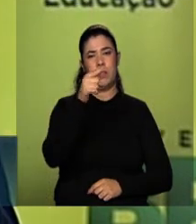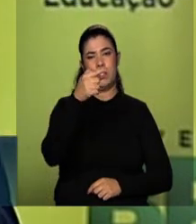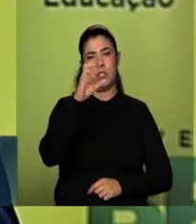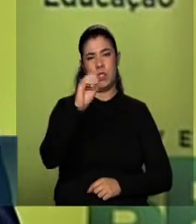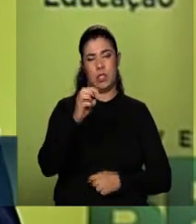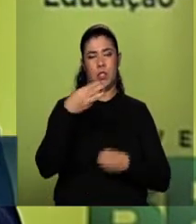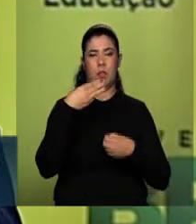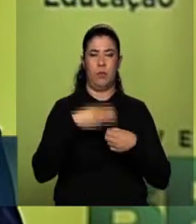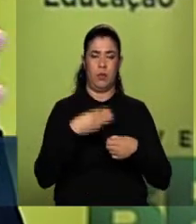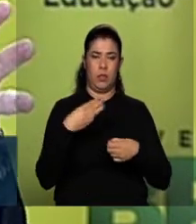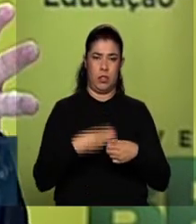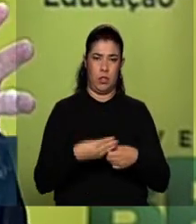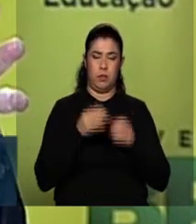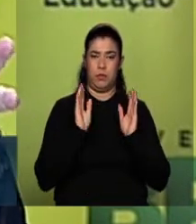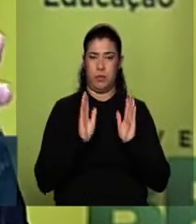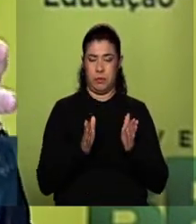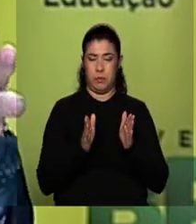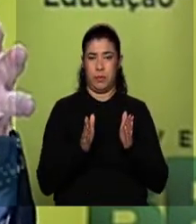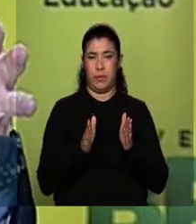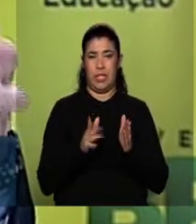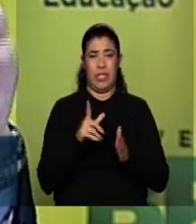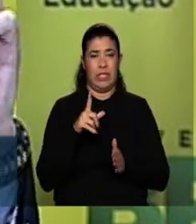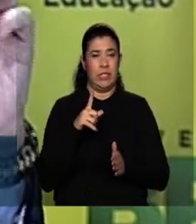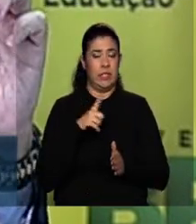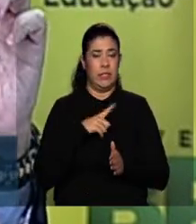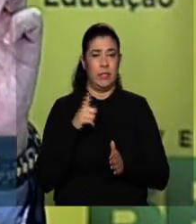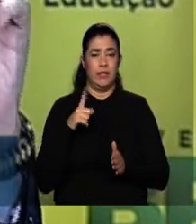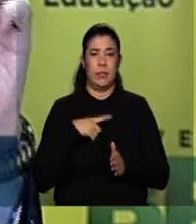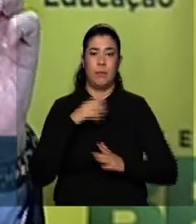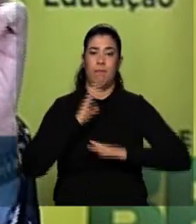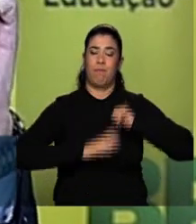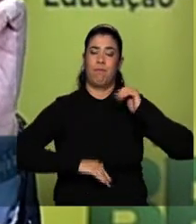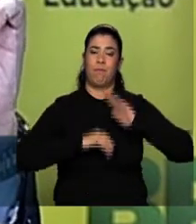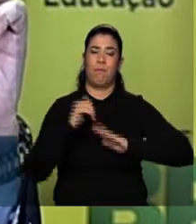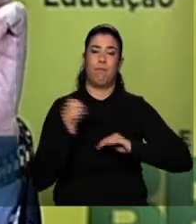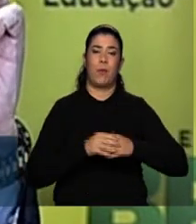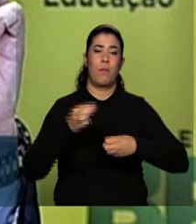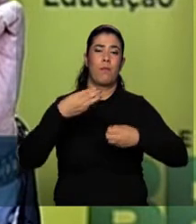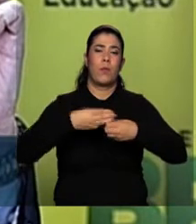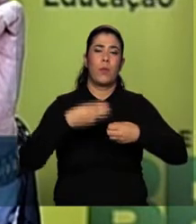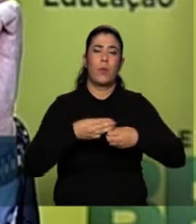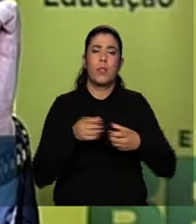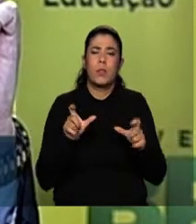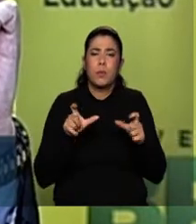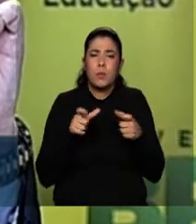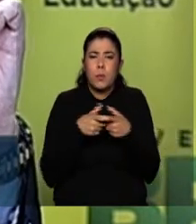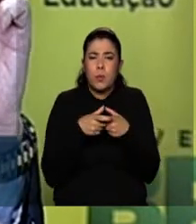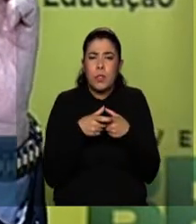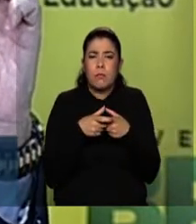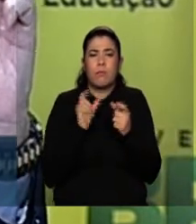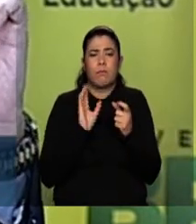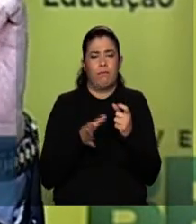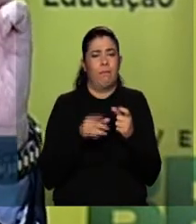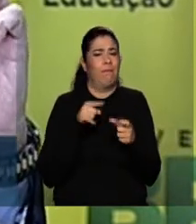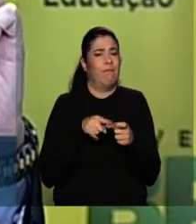agora, né? Municípios, e que tem uma realidade seguinte, são municípios, a maior parte deles, muito pequenos. E eles não têm nem escala, nem